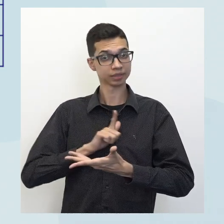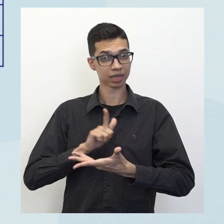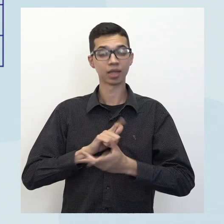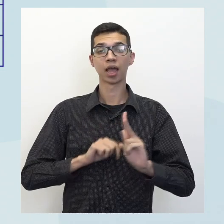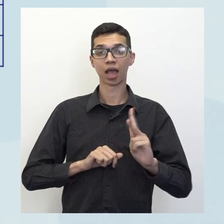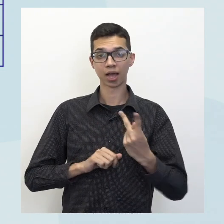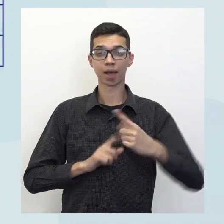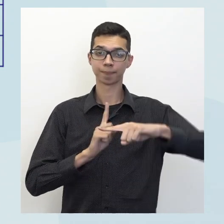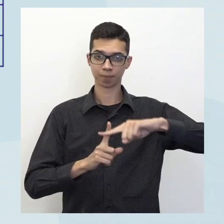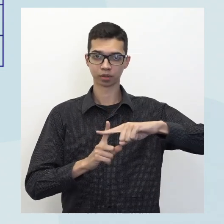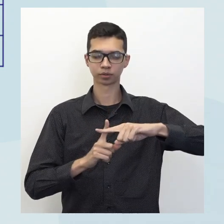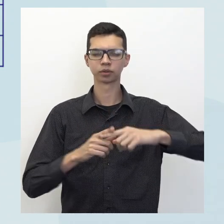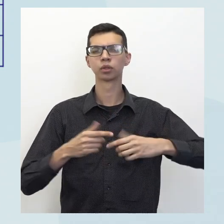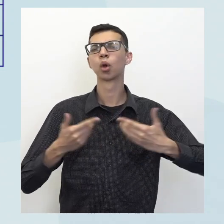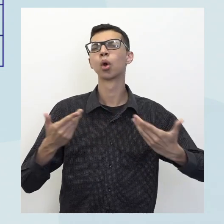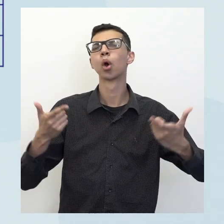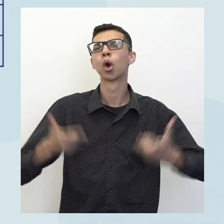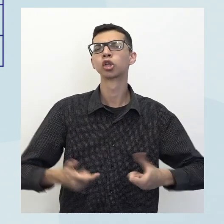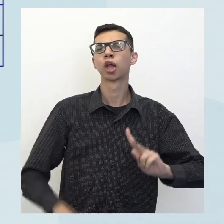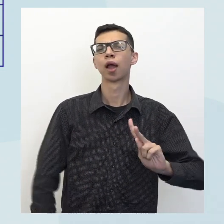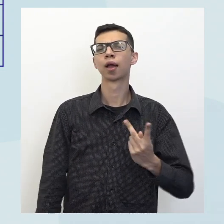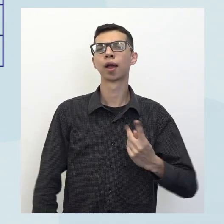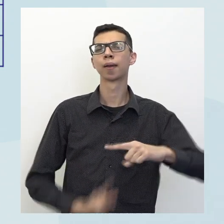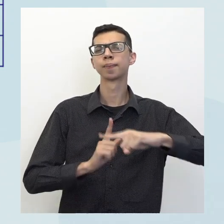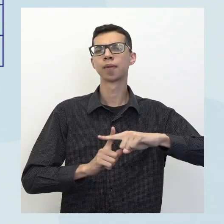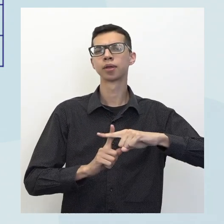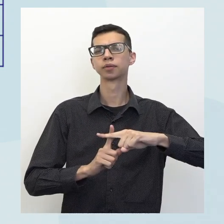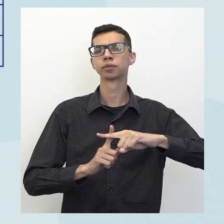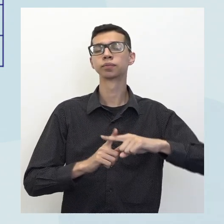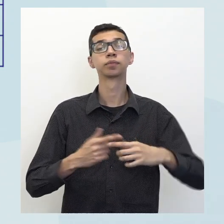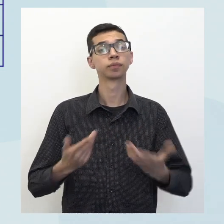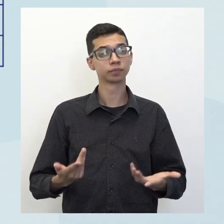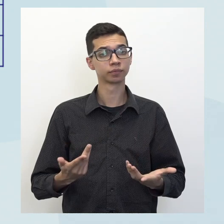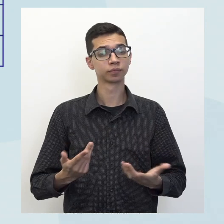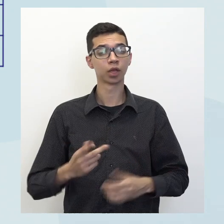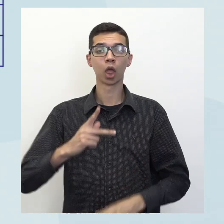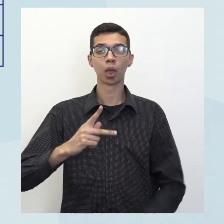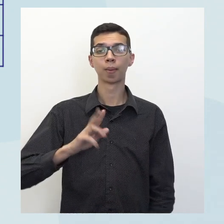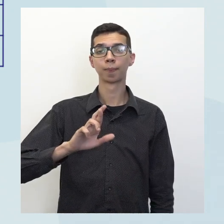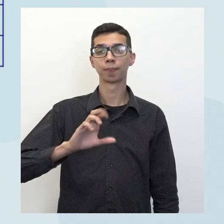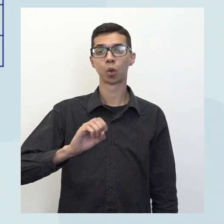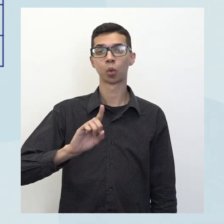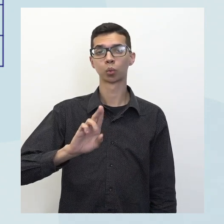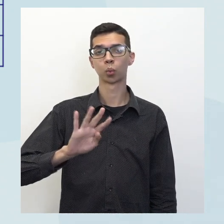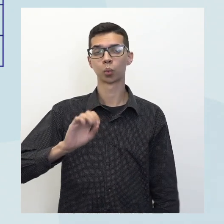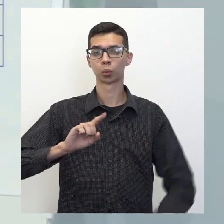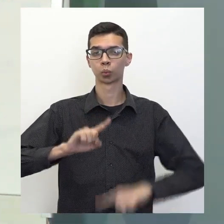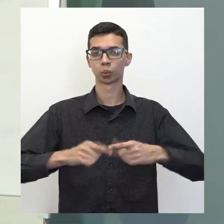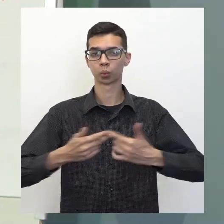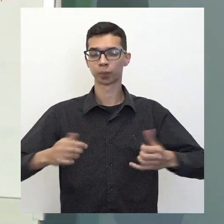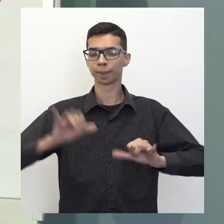Onde está o H+? O H+ está no produto. Então, aonde eu vou ter maior quantidade de produto? Então, vamos analisar aqui as